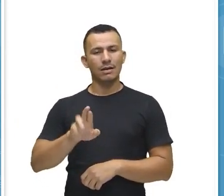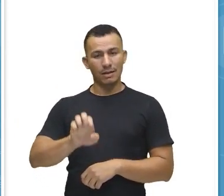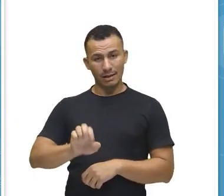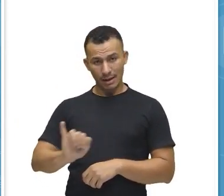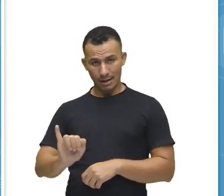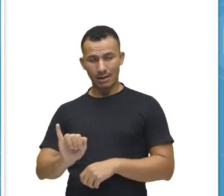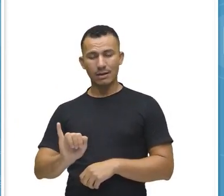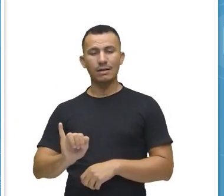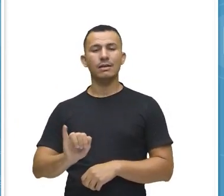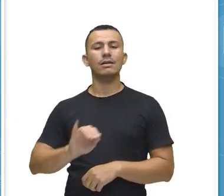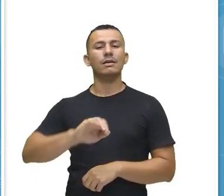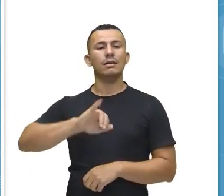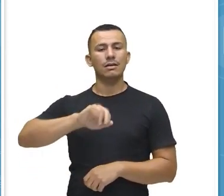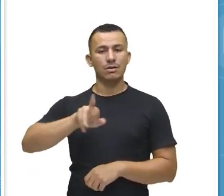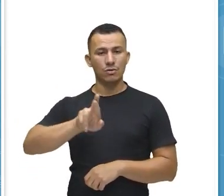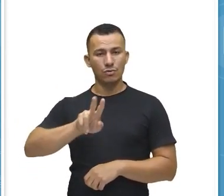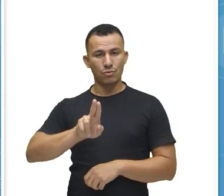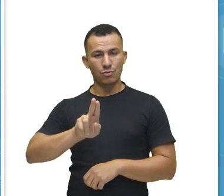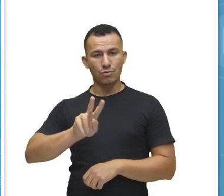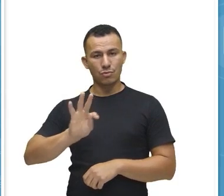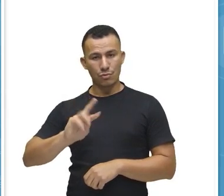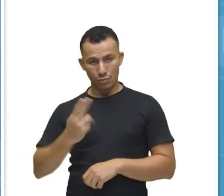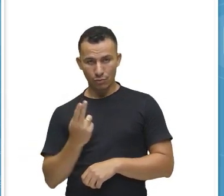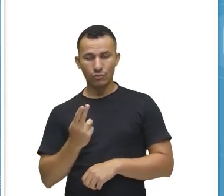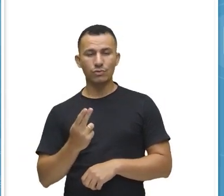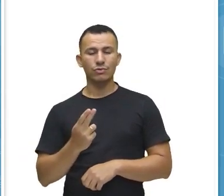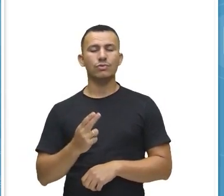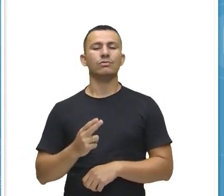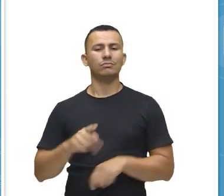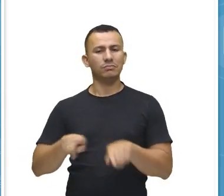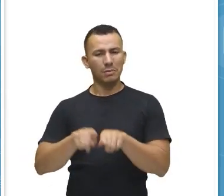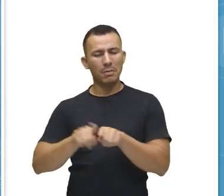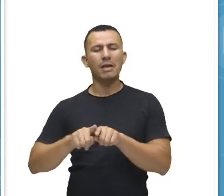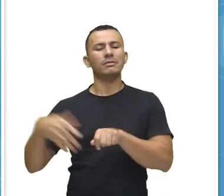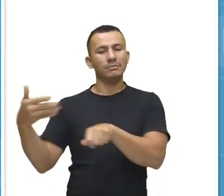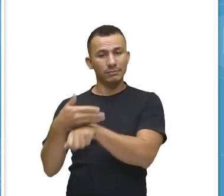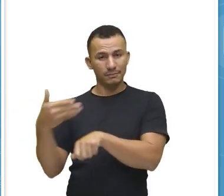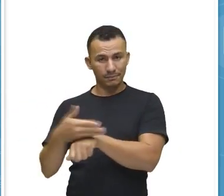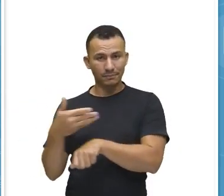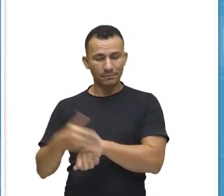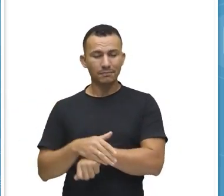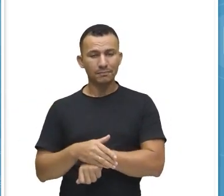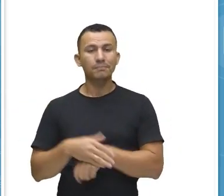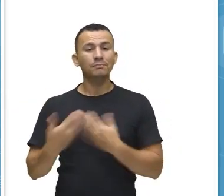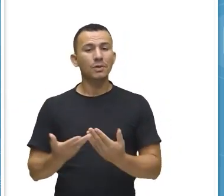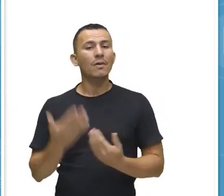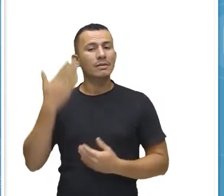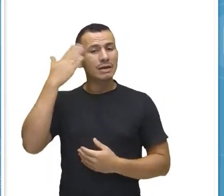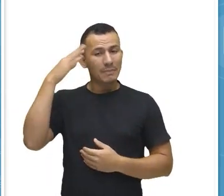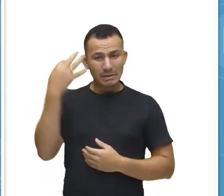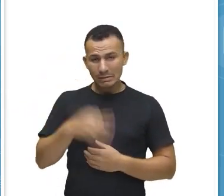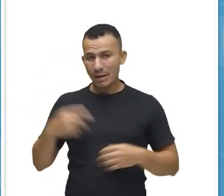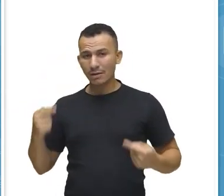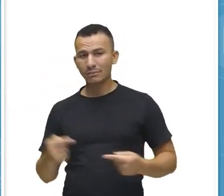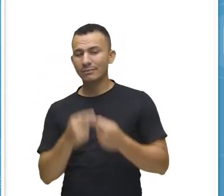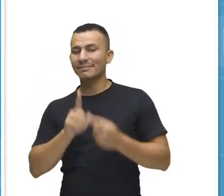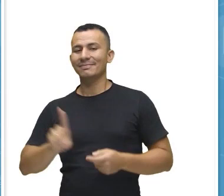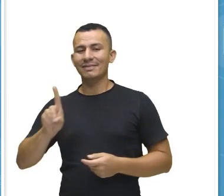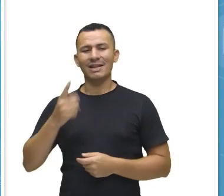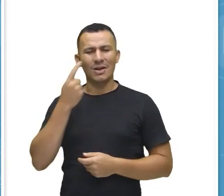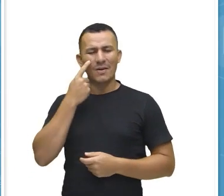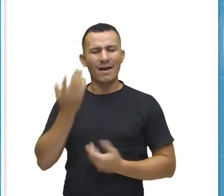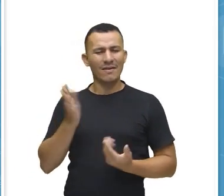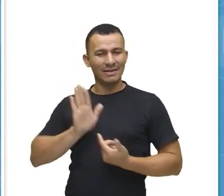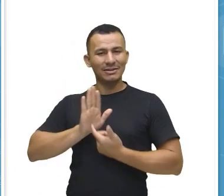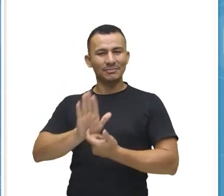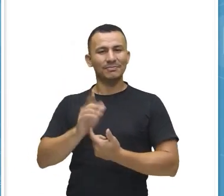aí participando sempre aí. E a Escola Almirante Ernesto, letra D. Vamos ver se é a letra D, todo mundo com letra D. Acho que é